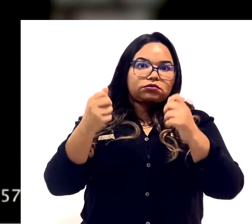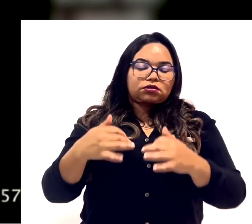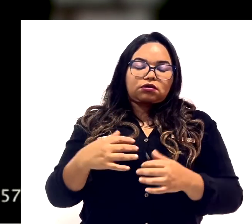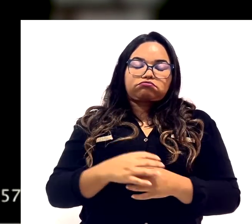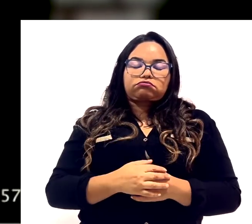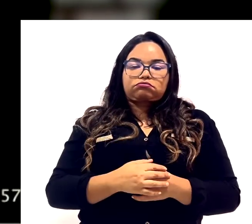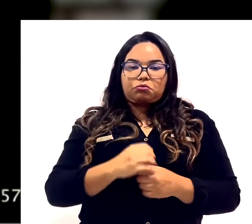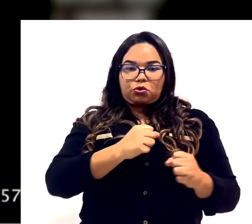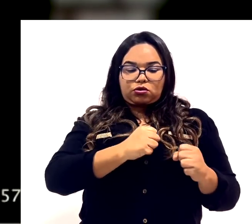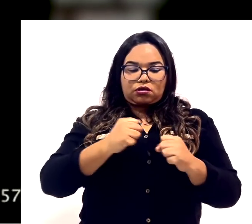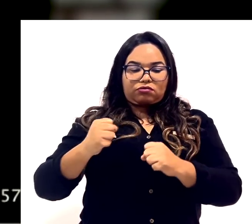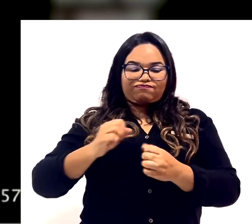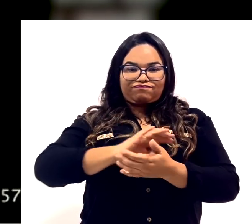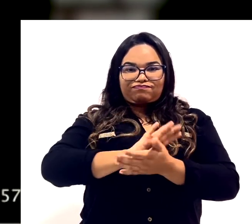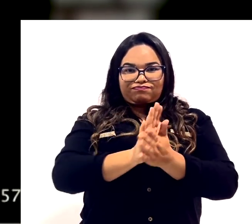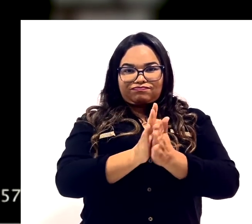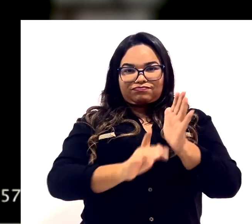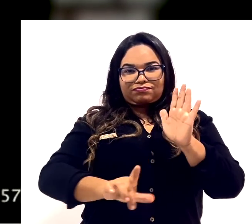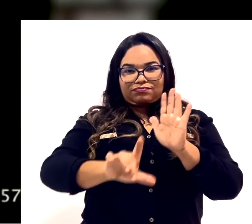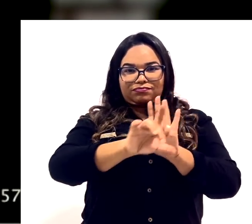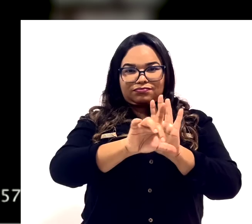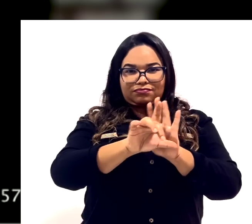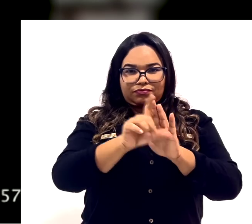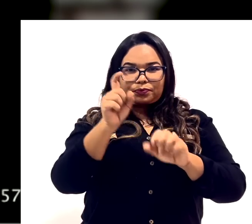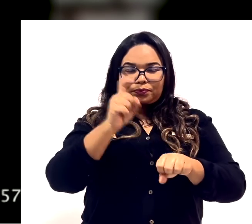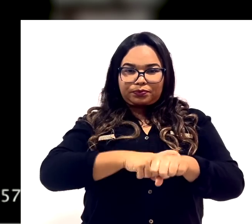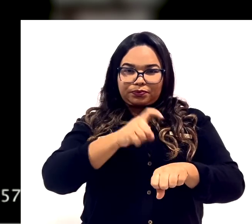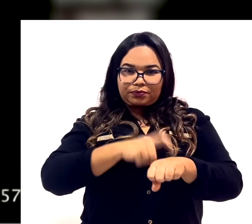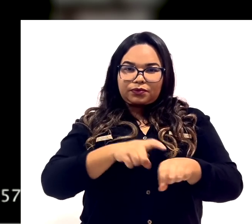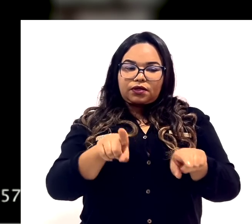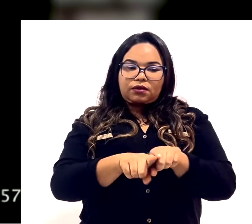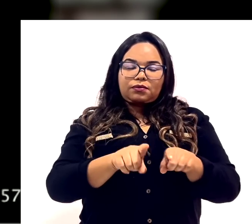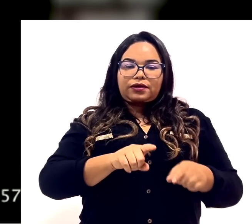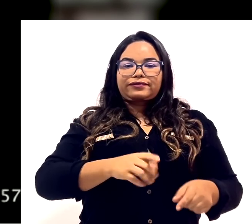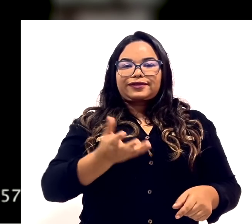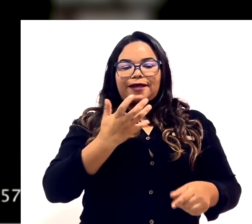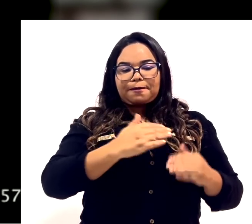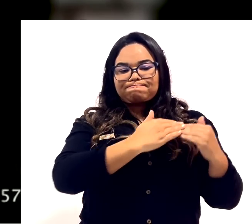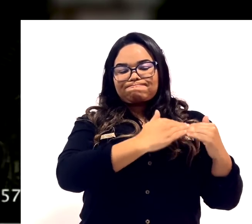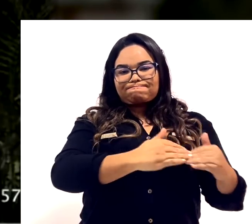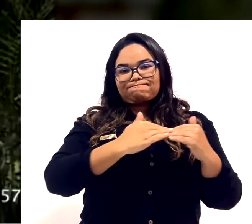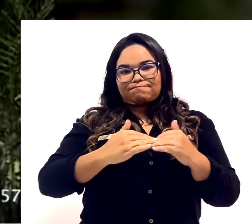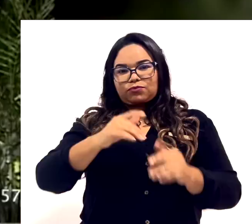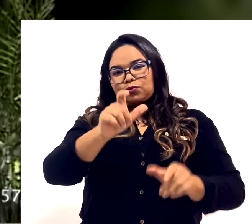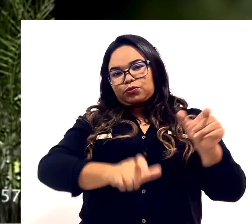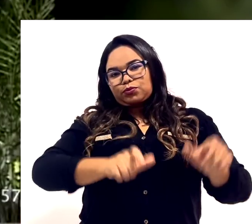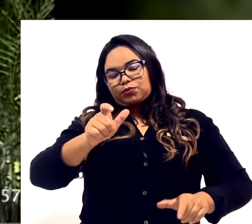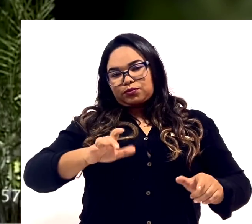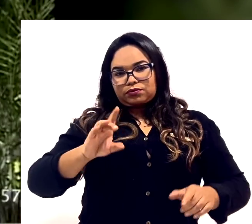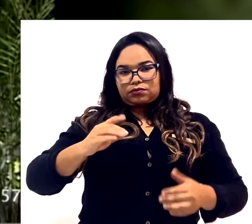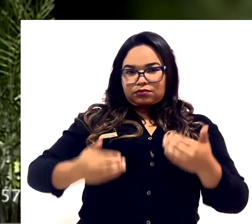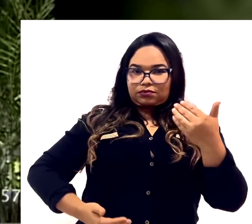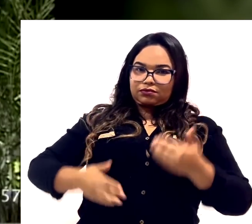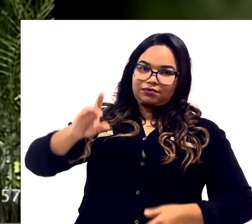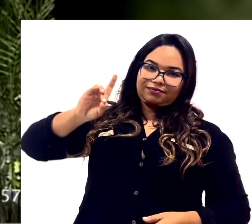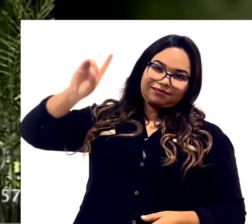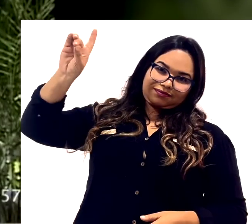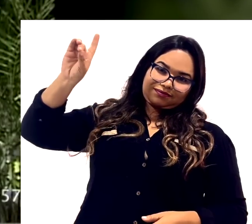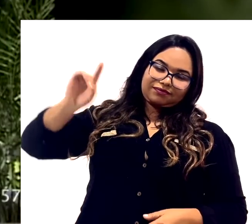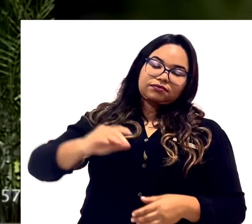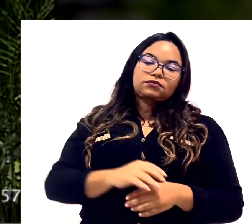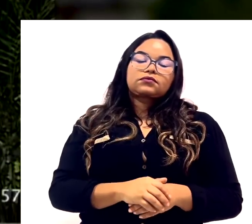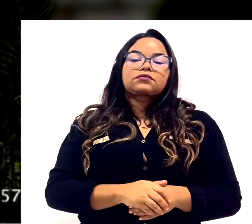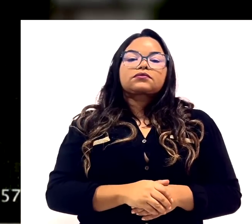em mudar os tempos e a lei. E é claro, não se pode mudar a lei de Deus, isso é apenas o que ele pensa poder fazer. E eles